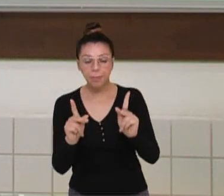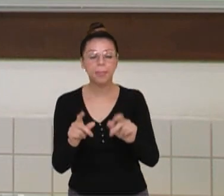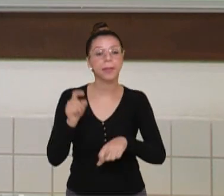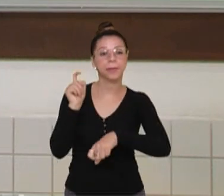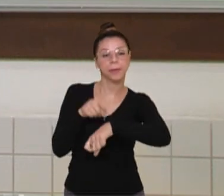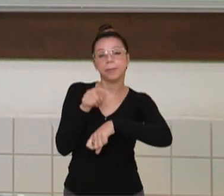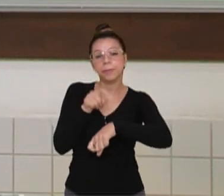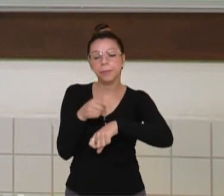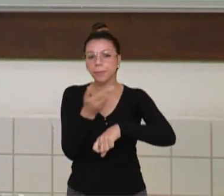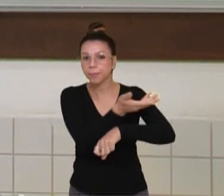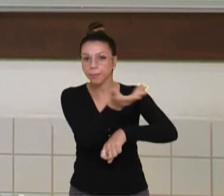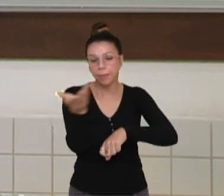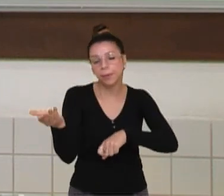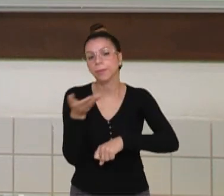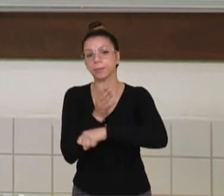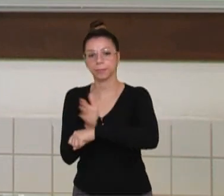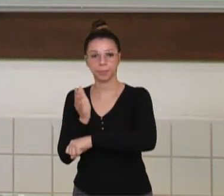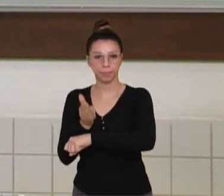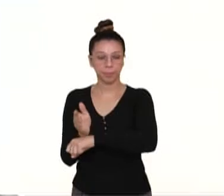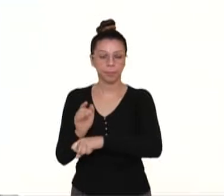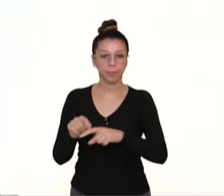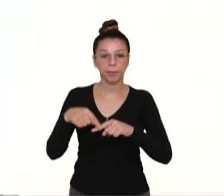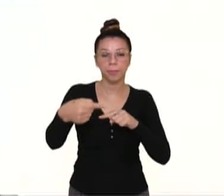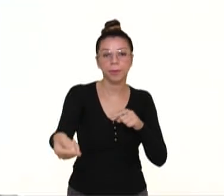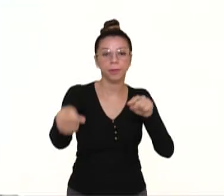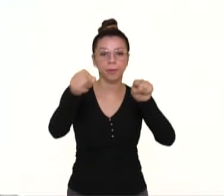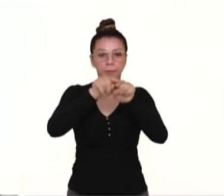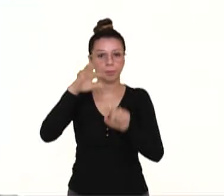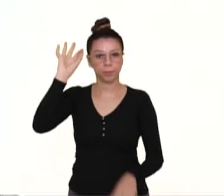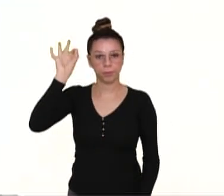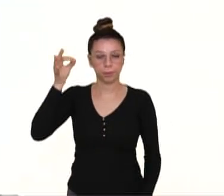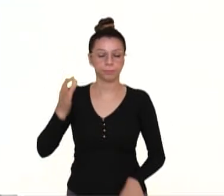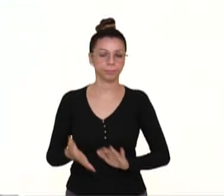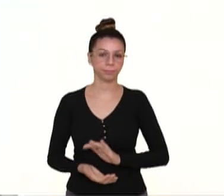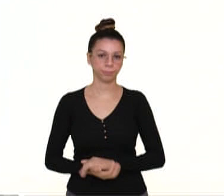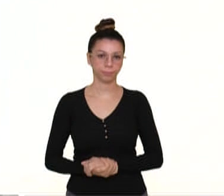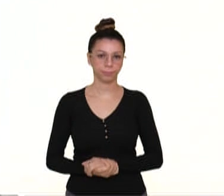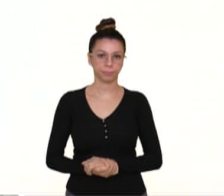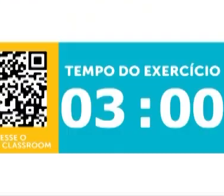deixar um tempinho para vocês praticarem e daqui a pouco nós voltamos.